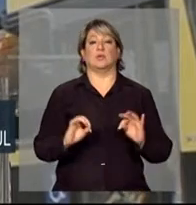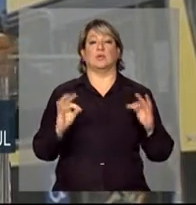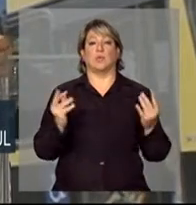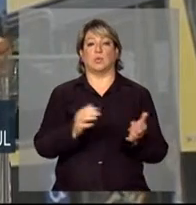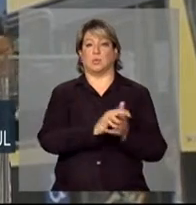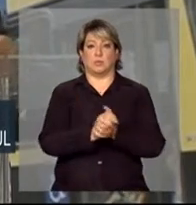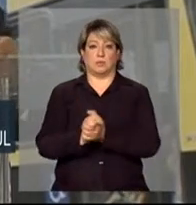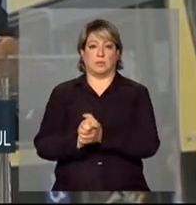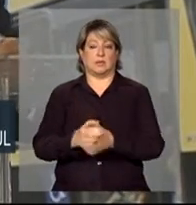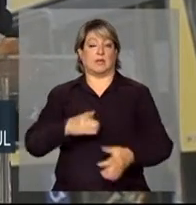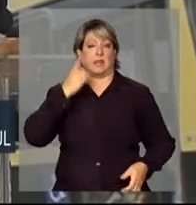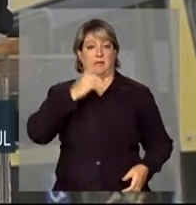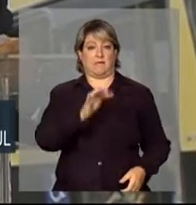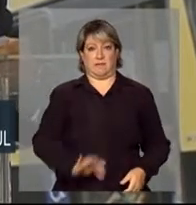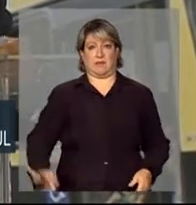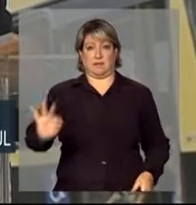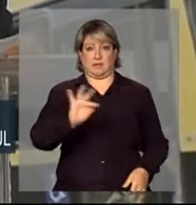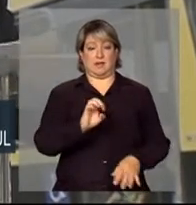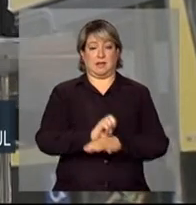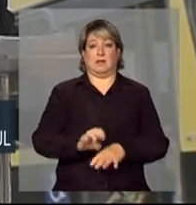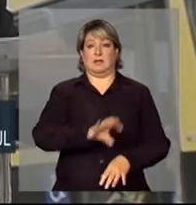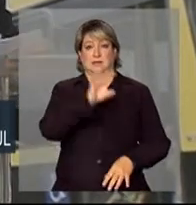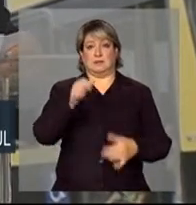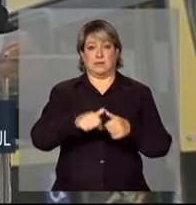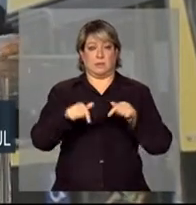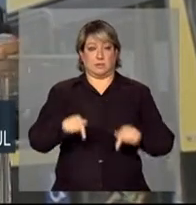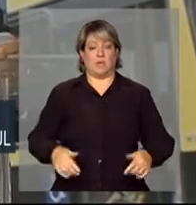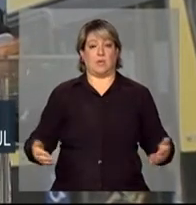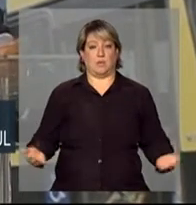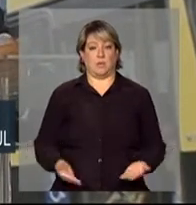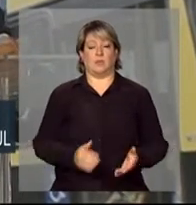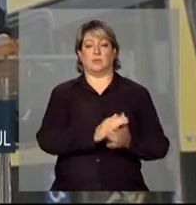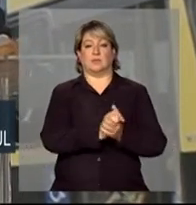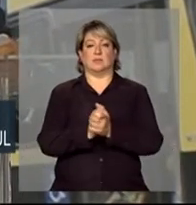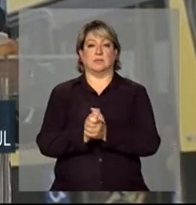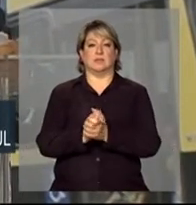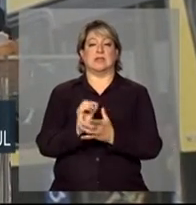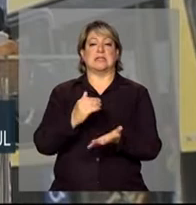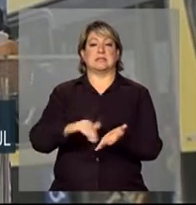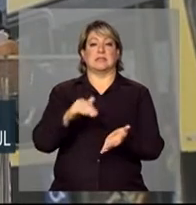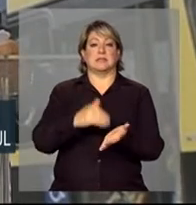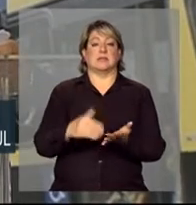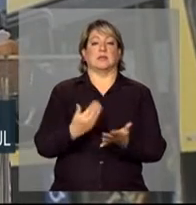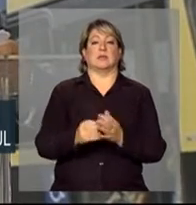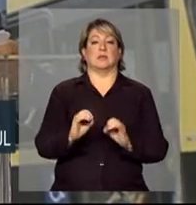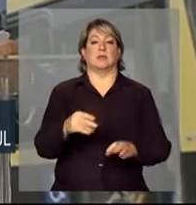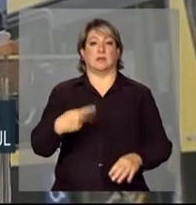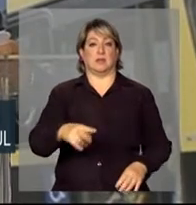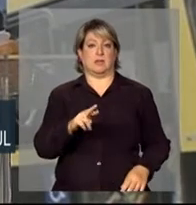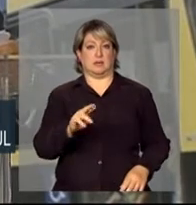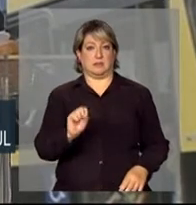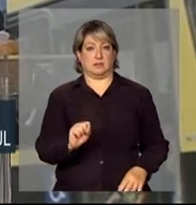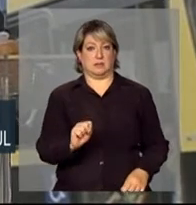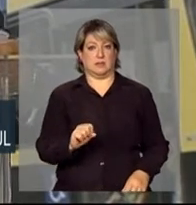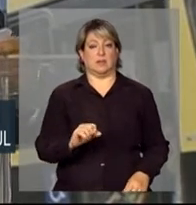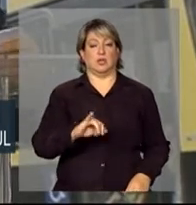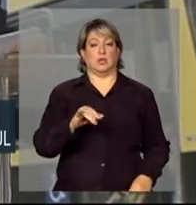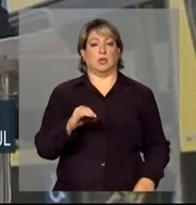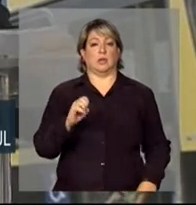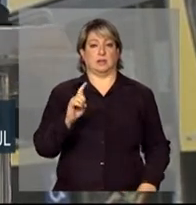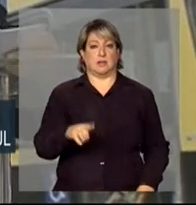todos os deputados federais e estaduais presentes, cumprimentar aqui o secretário de Educação do Estado do Rio Grande do Sul, Zé Clóvis